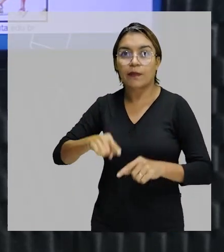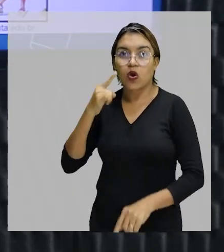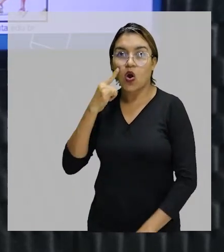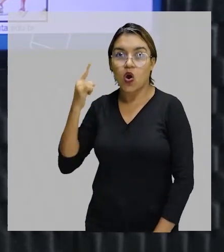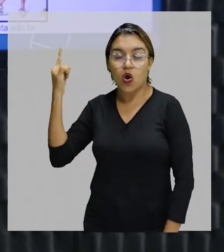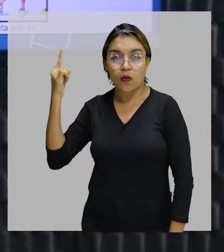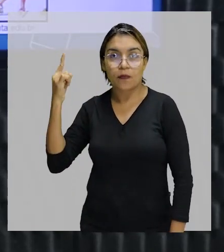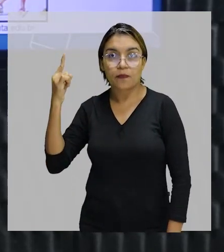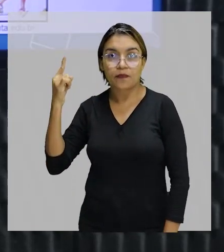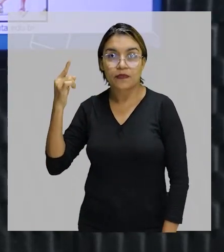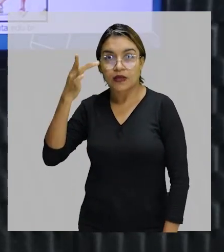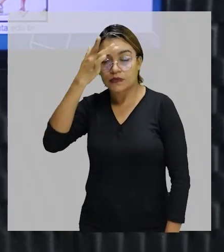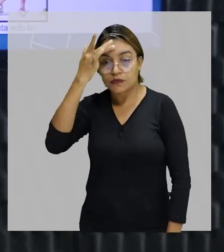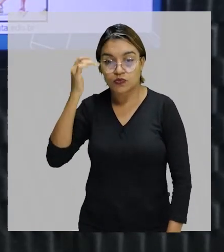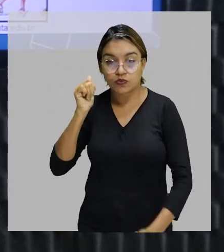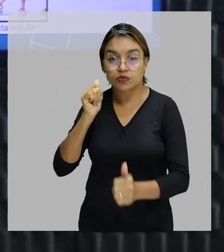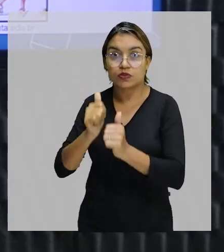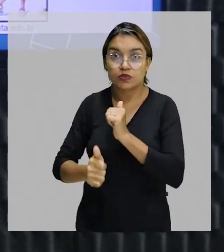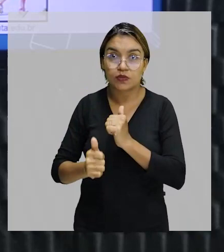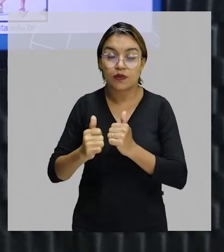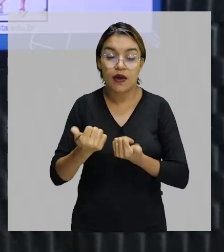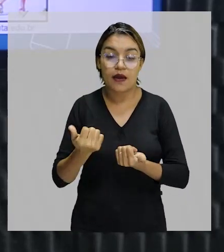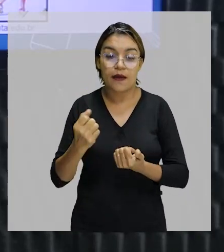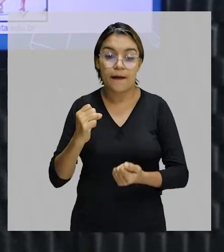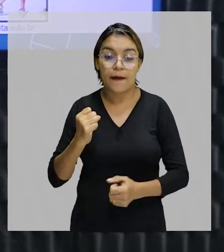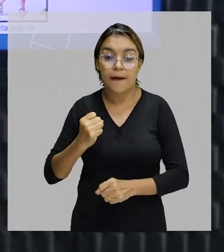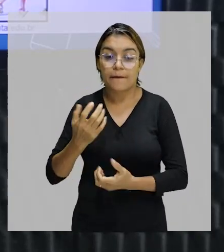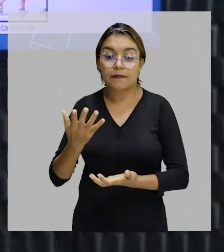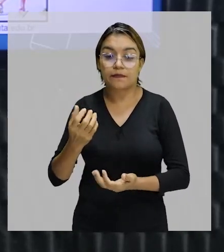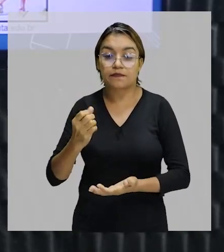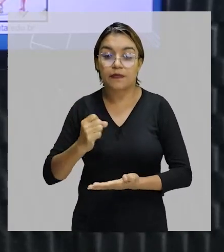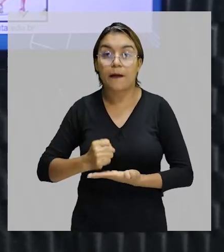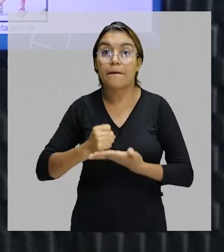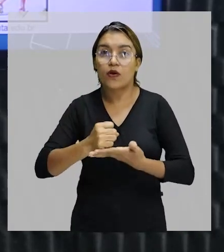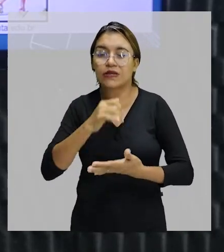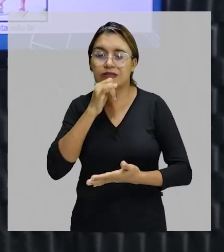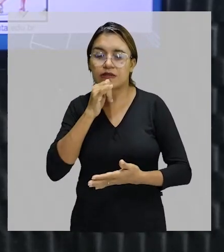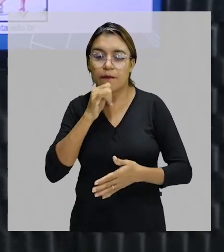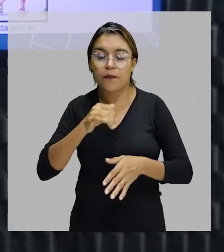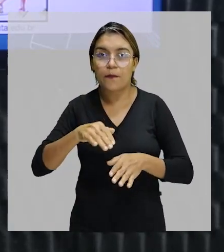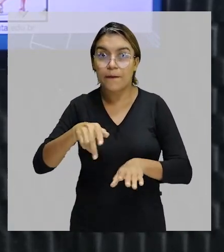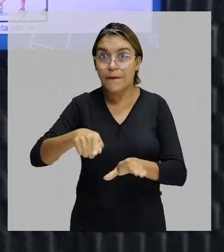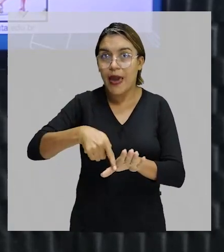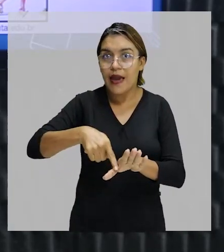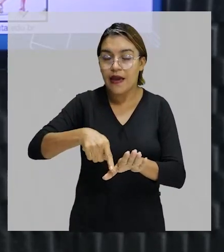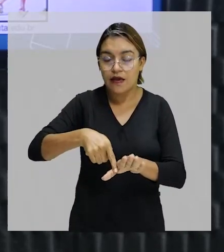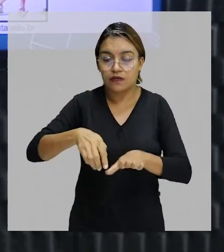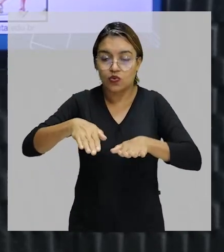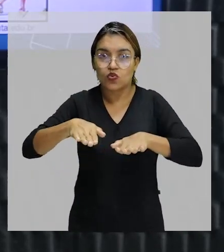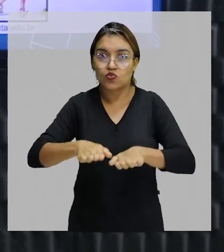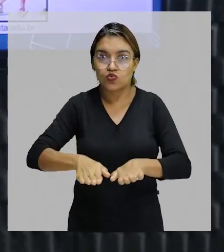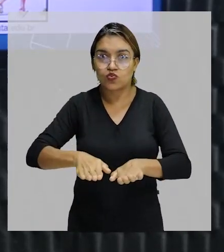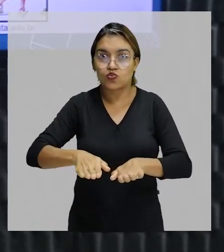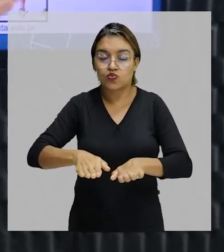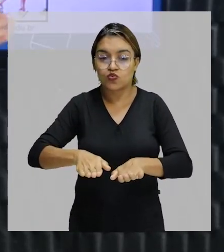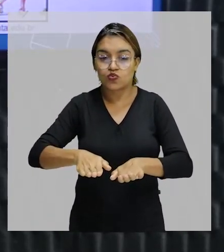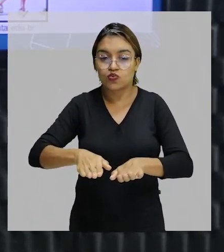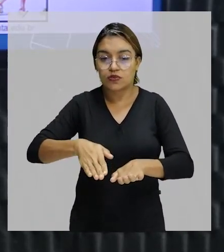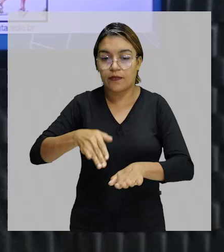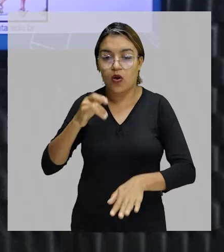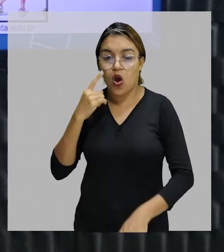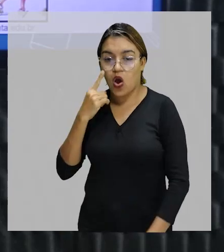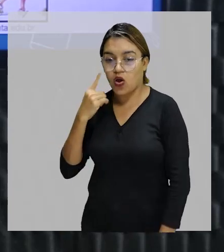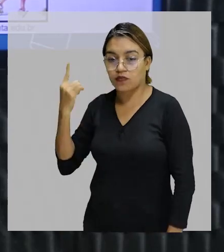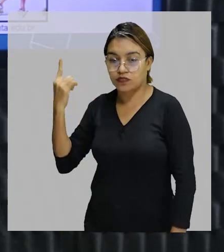é onde os atletas apoiam os seus pés. Eles saem daquela posição de 4 apoios. Tá aqui, ó, uma saída